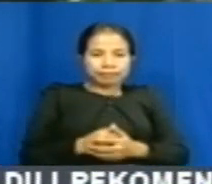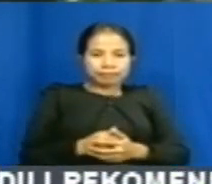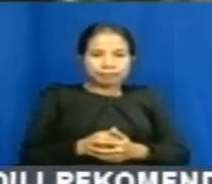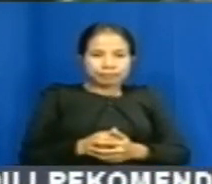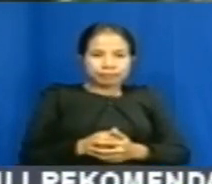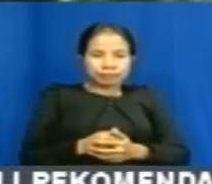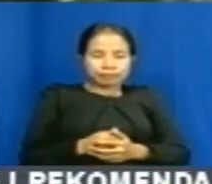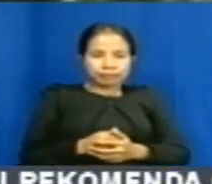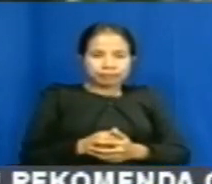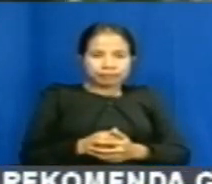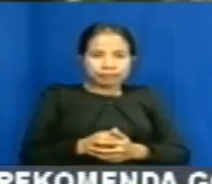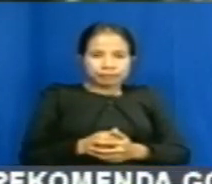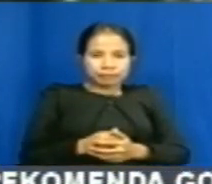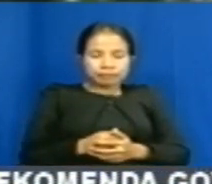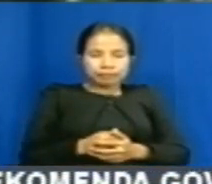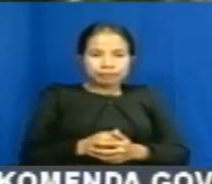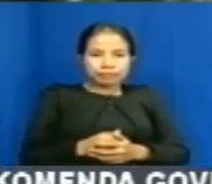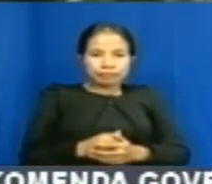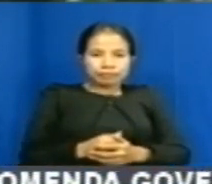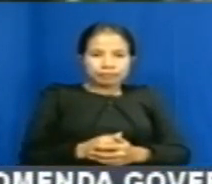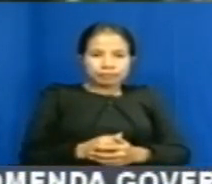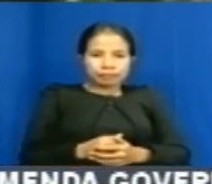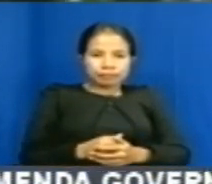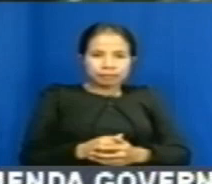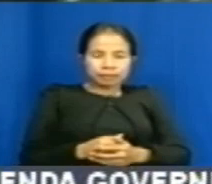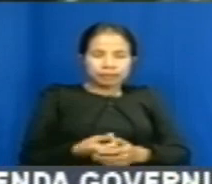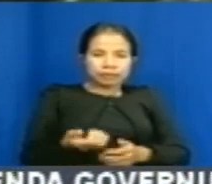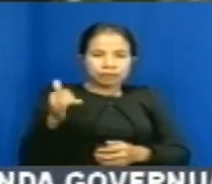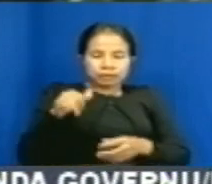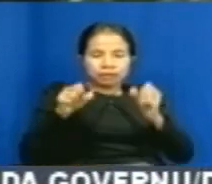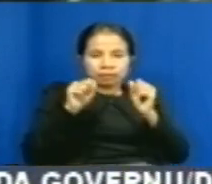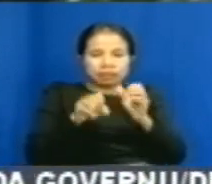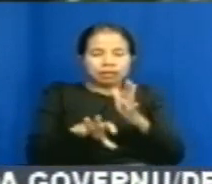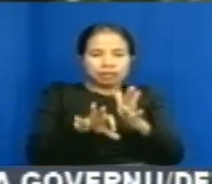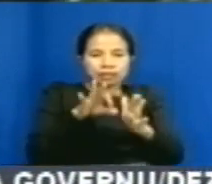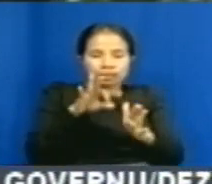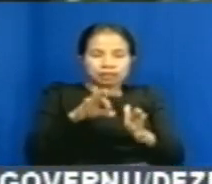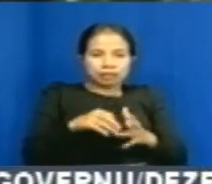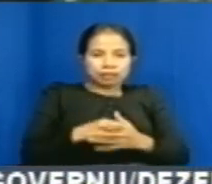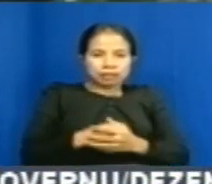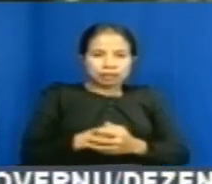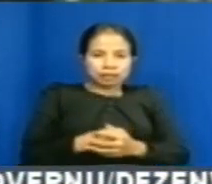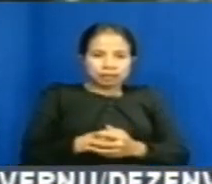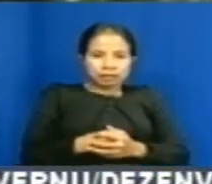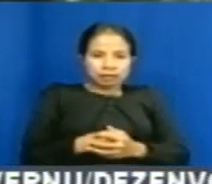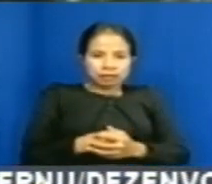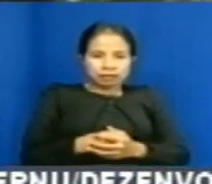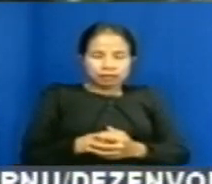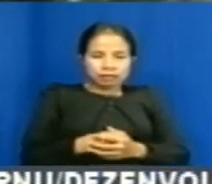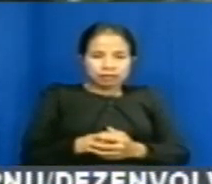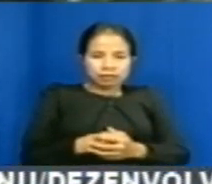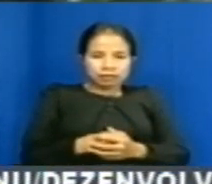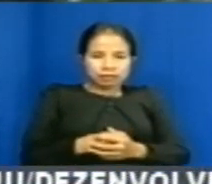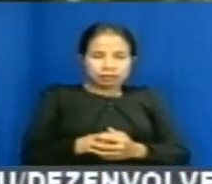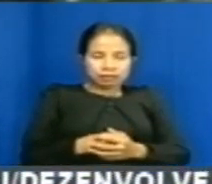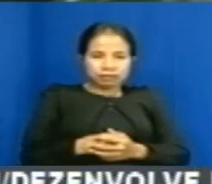Dom Carlos Felipe Ximenes Belo. To sira pela retan, prêmio Nobel da Paz, los interesse